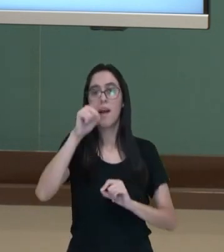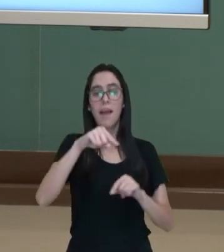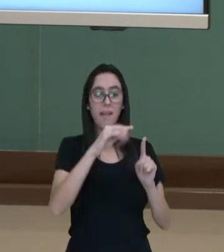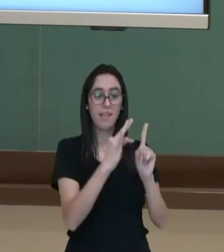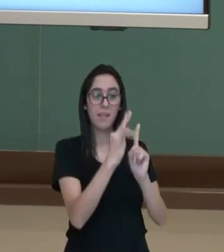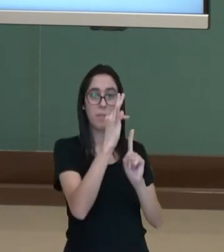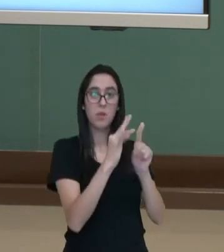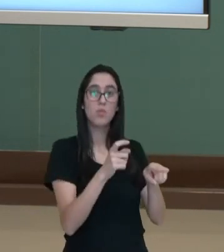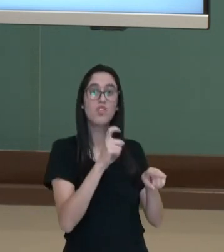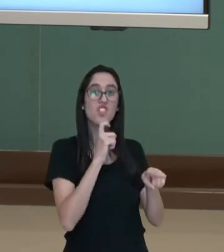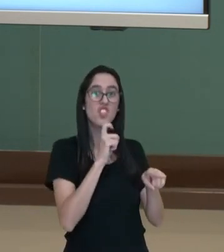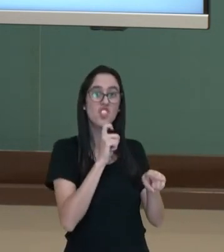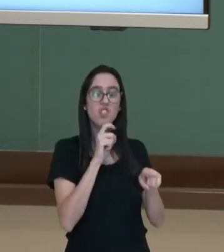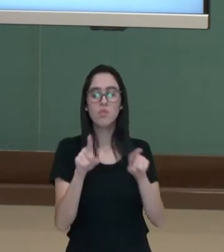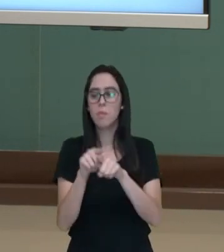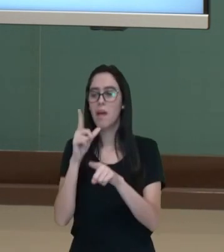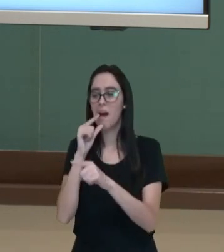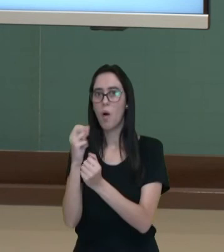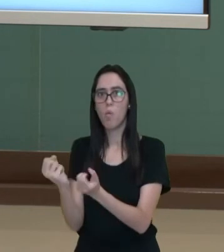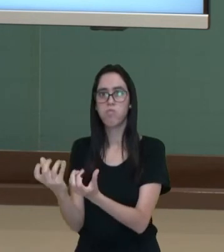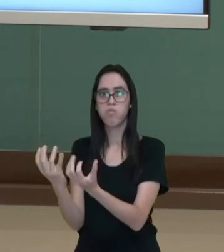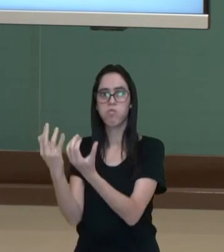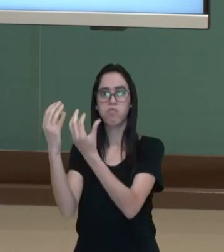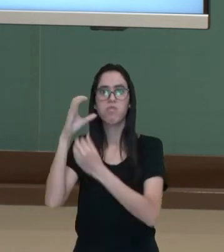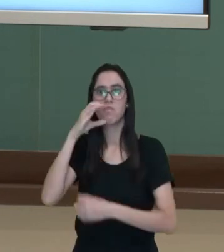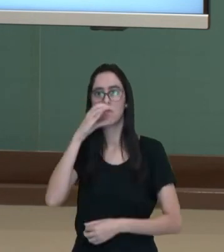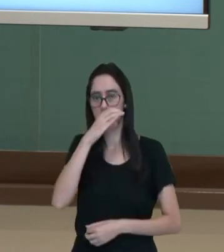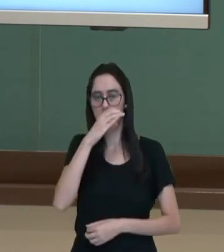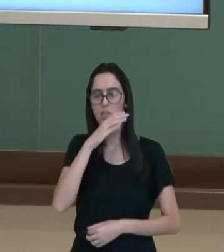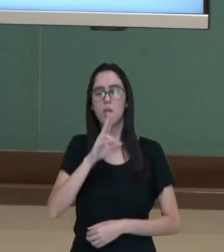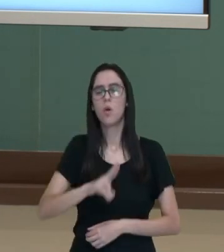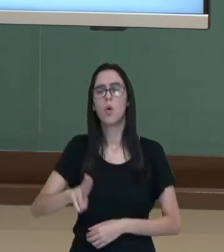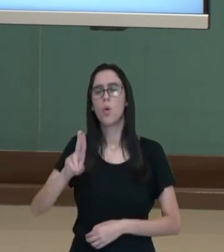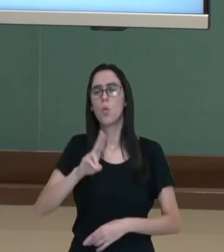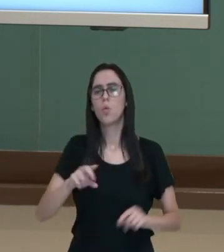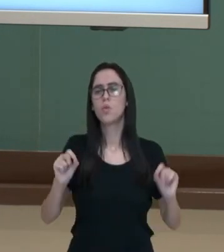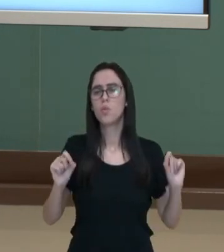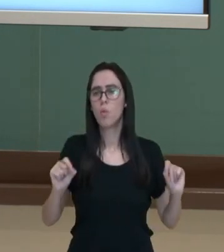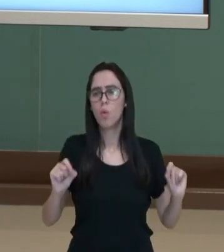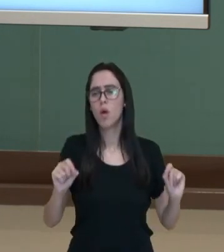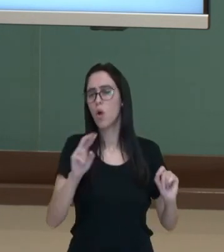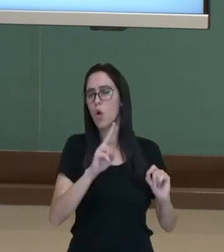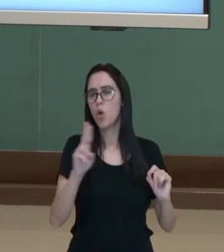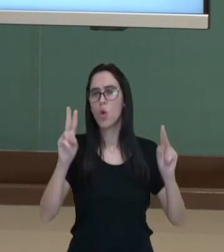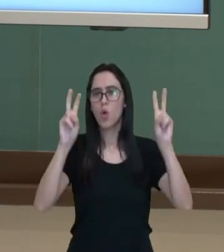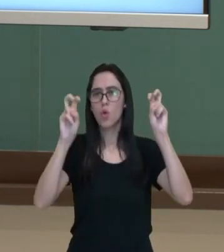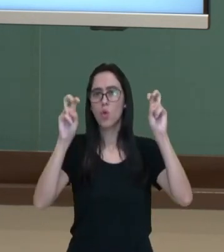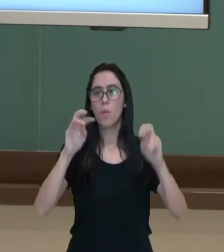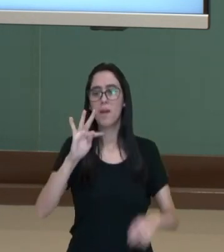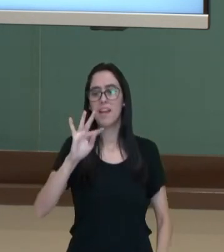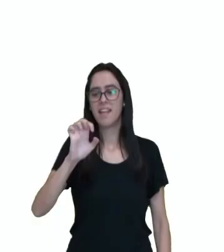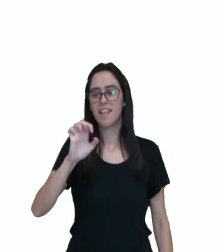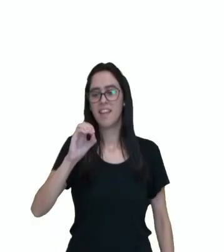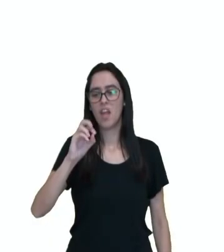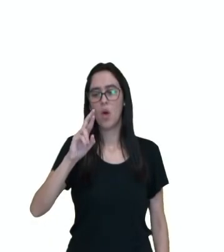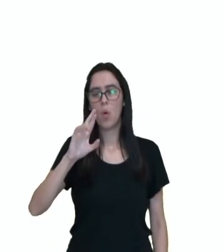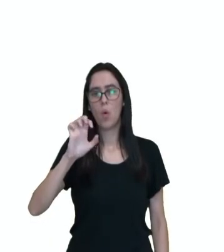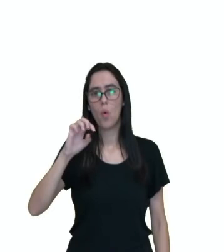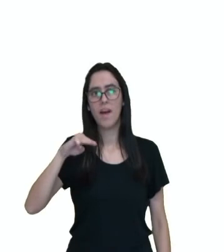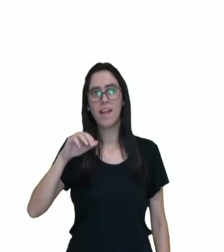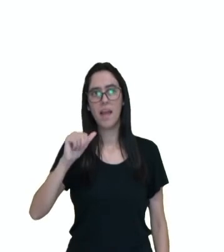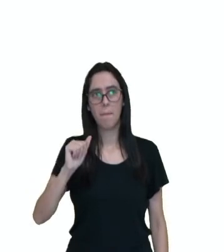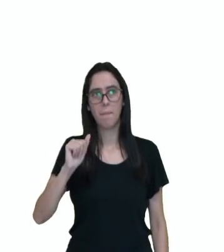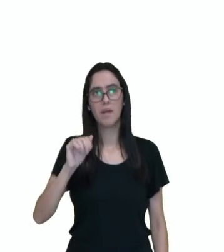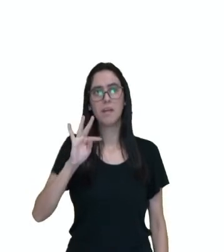e a temperatura de ebulição da água. E eles aplicam, galera, o que nós chamamos de teorema de Thales. É claro que o